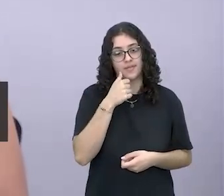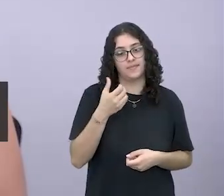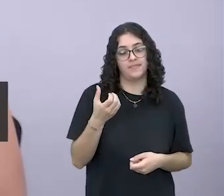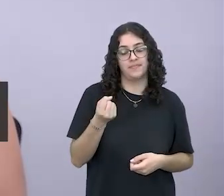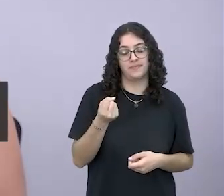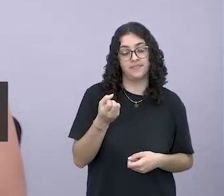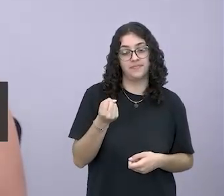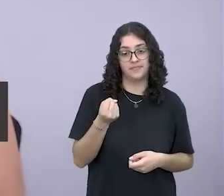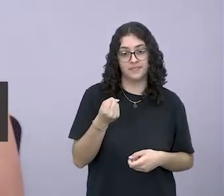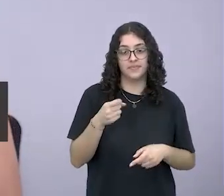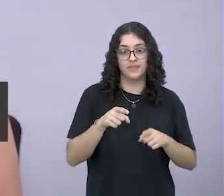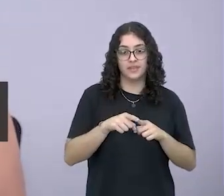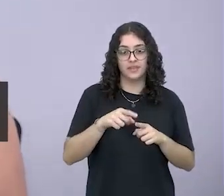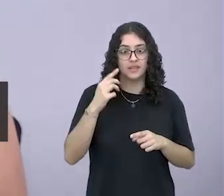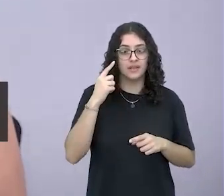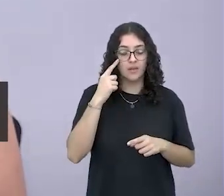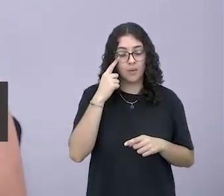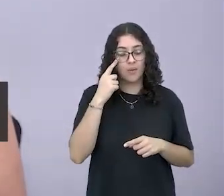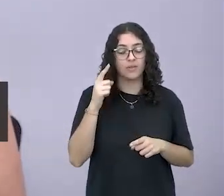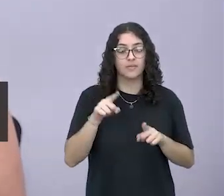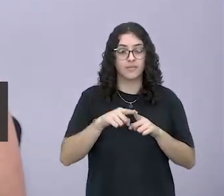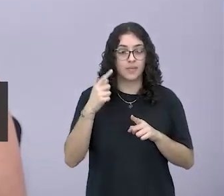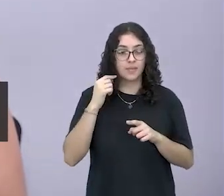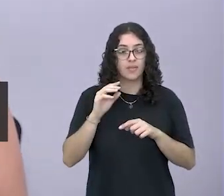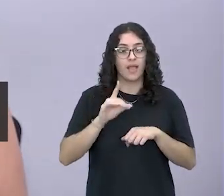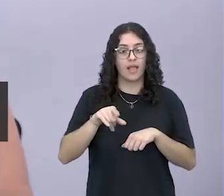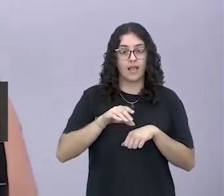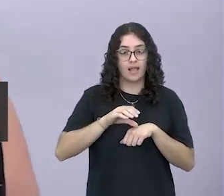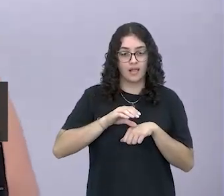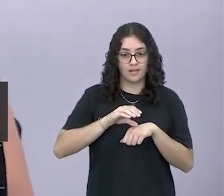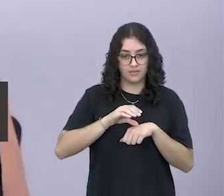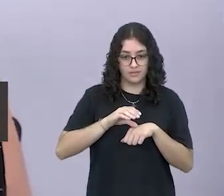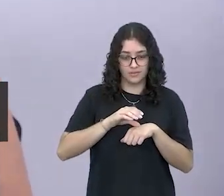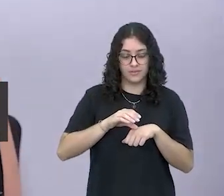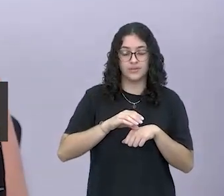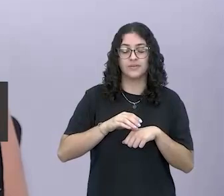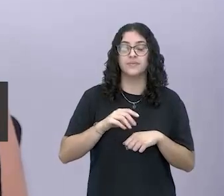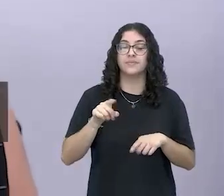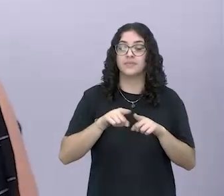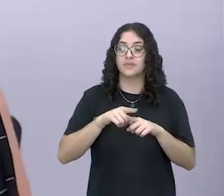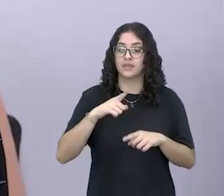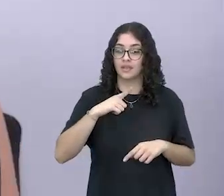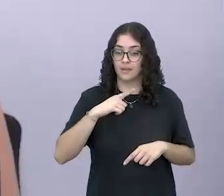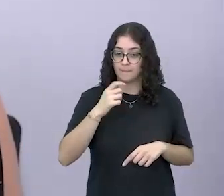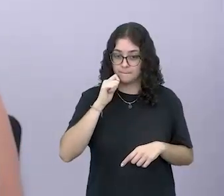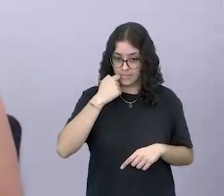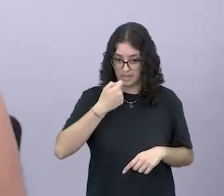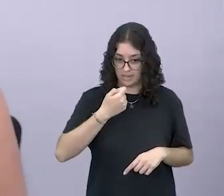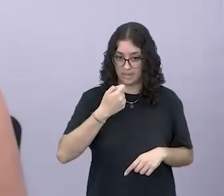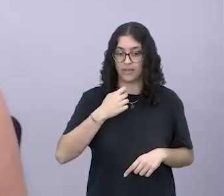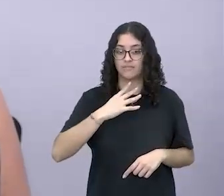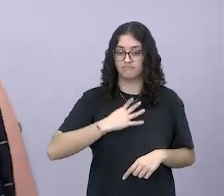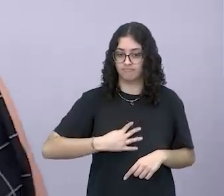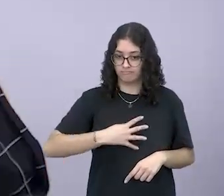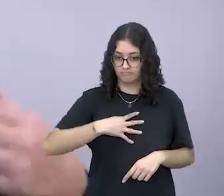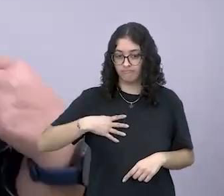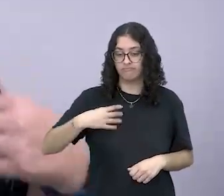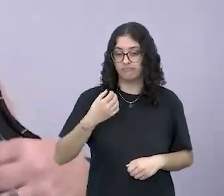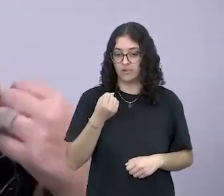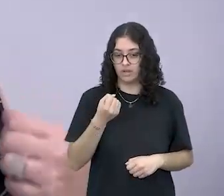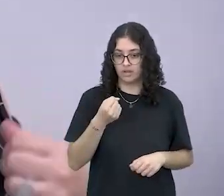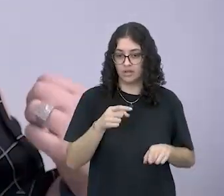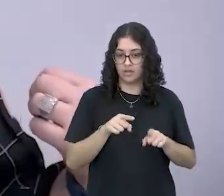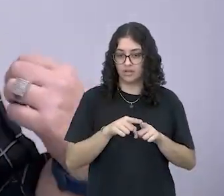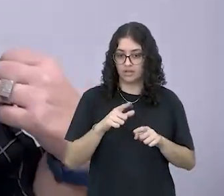de olhos e cabelos castanhos. Hoje eu estou usando uma blusa preta com umas riscas brancas, listradinho. Tem uma